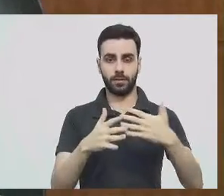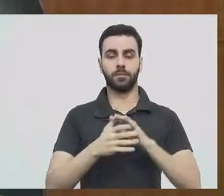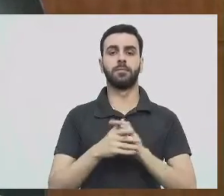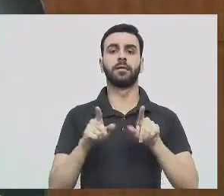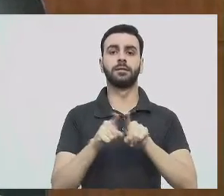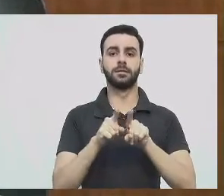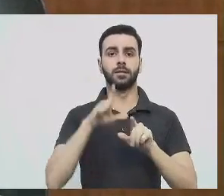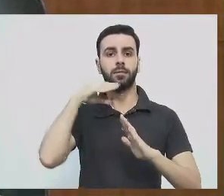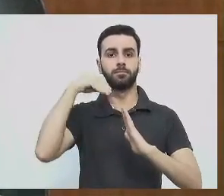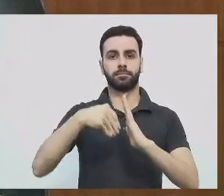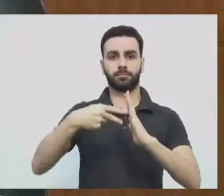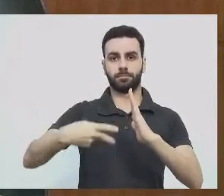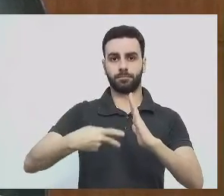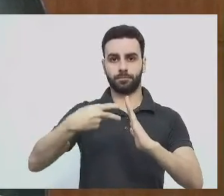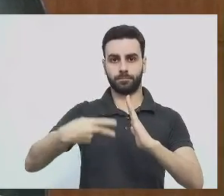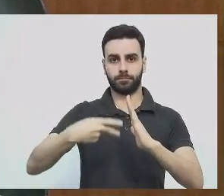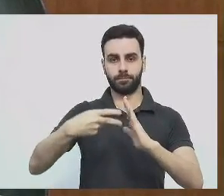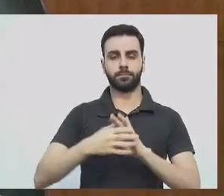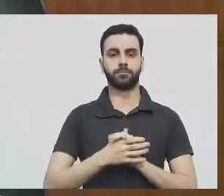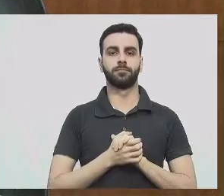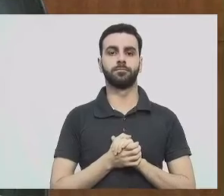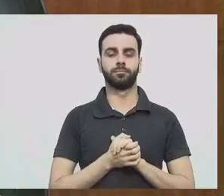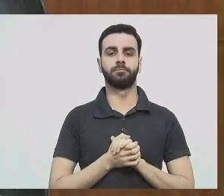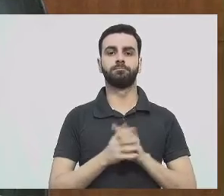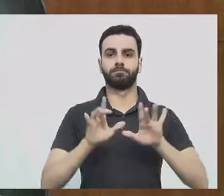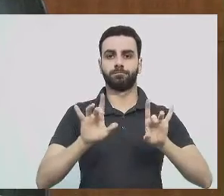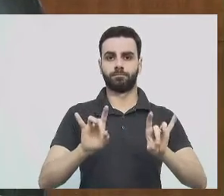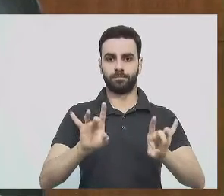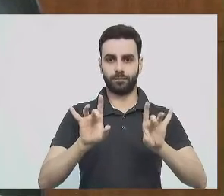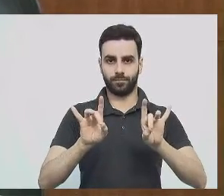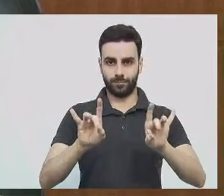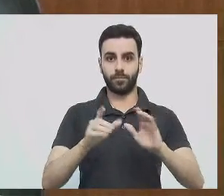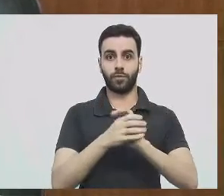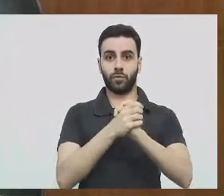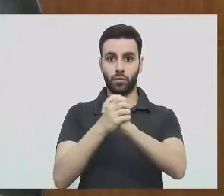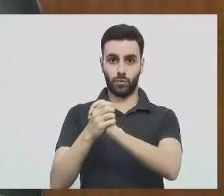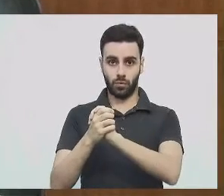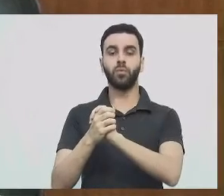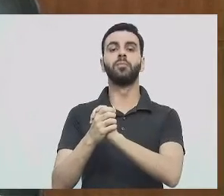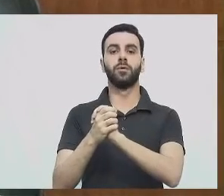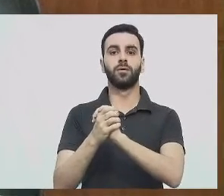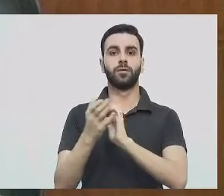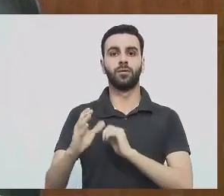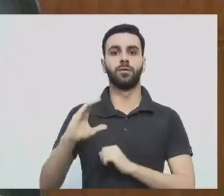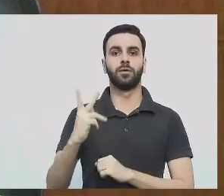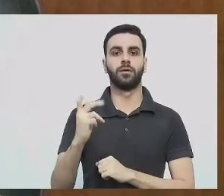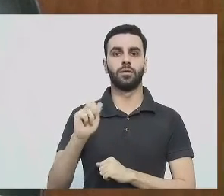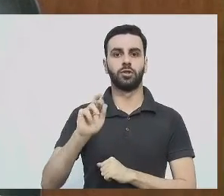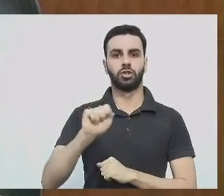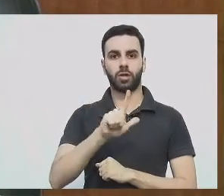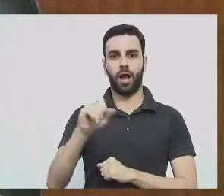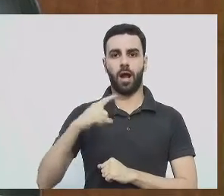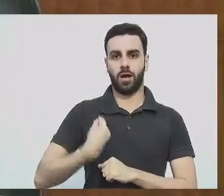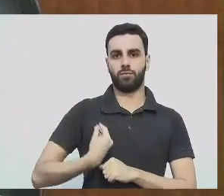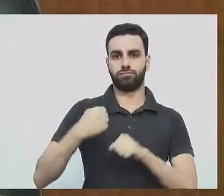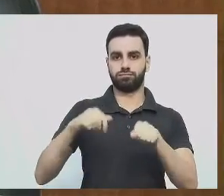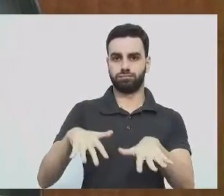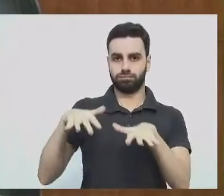os nossos servidores da casa. De maneira especial, cumprimentar aqui o companheiro Charrão, que está aqui com a